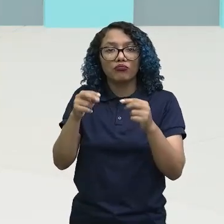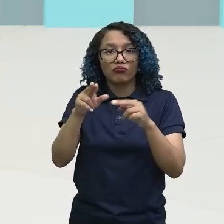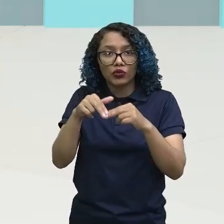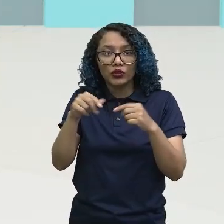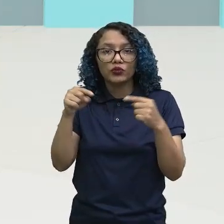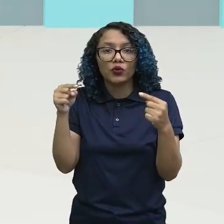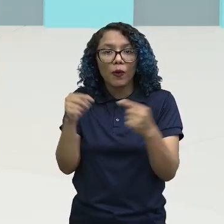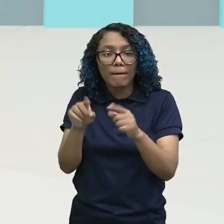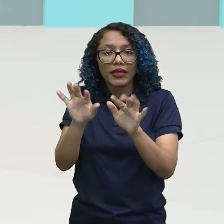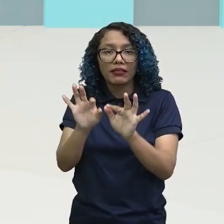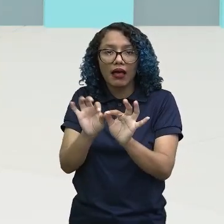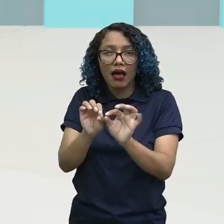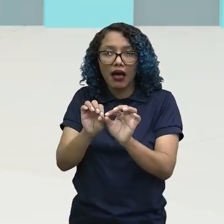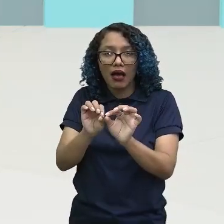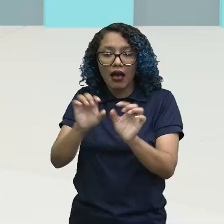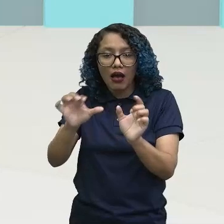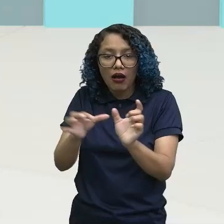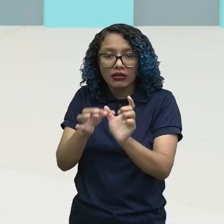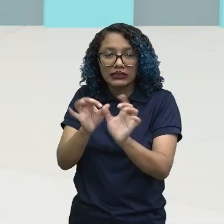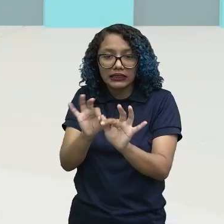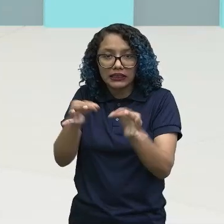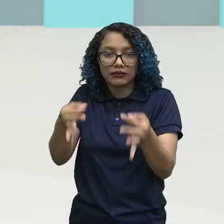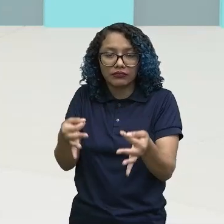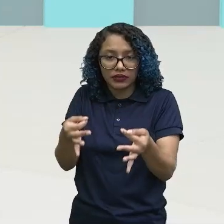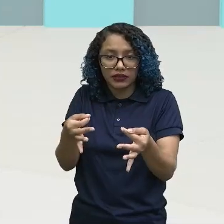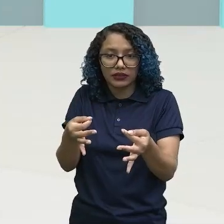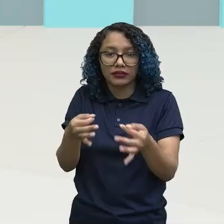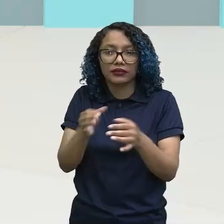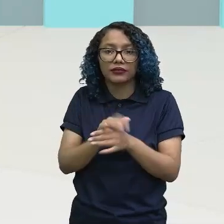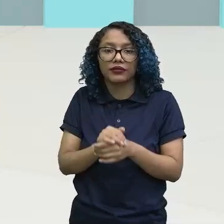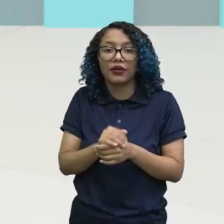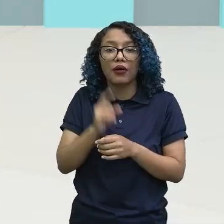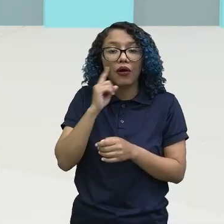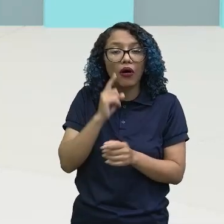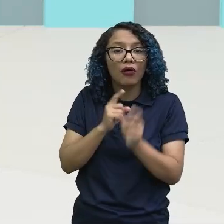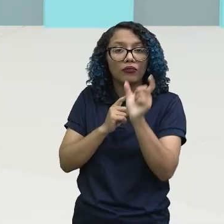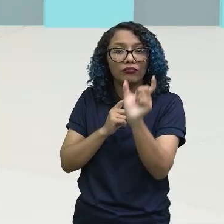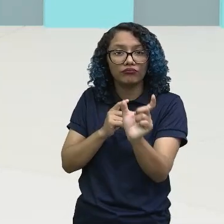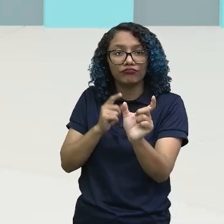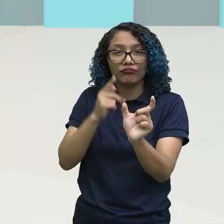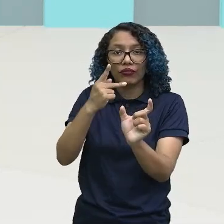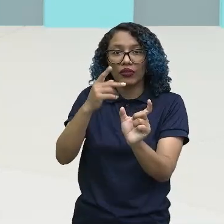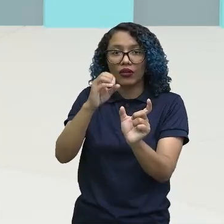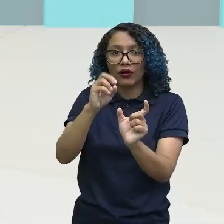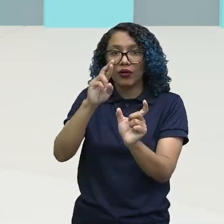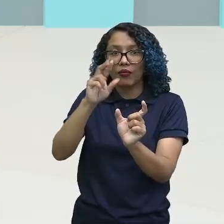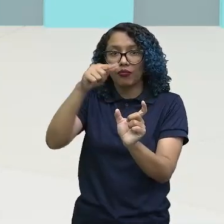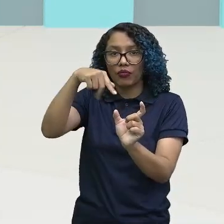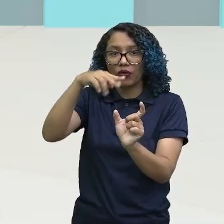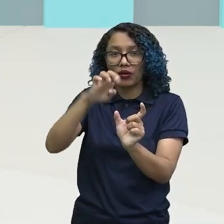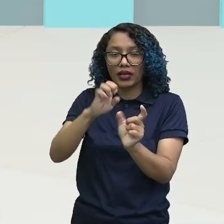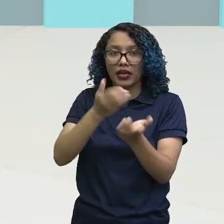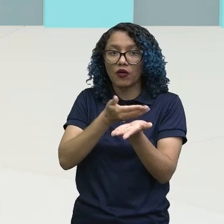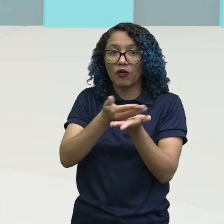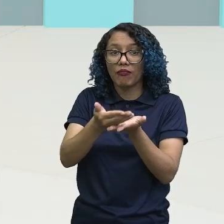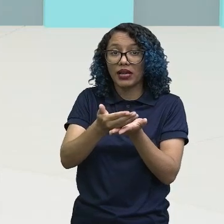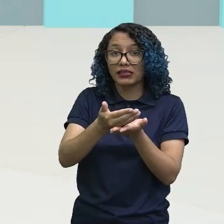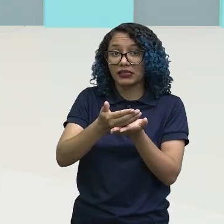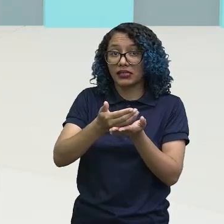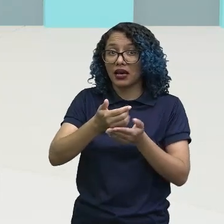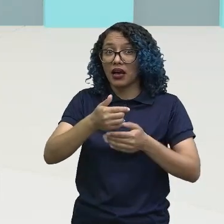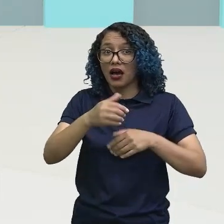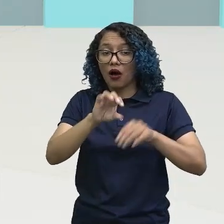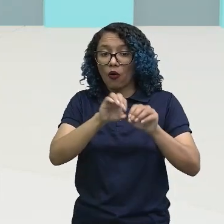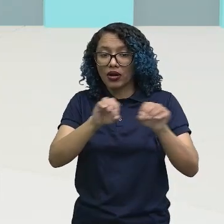né? Porque ficou doente, observe que esse porquê, justamente, ele introduz, ele inicia a oração